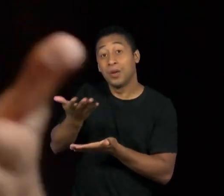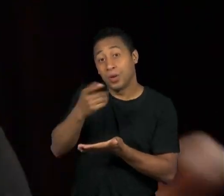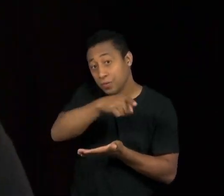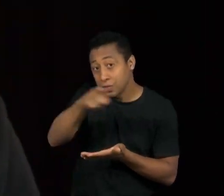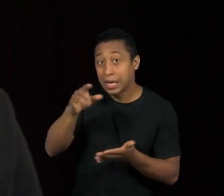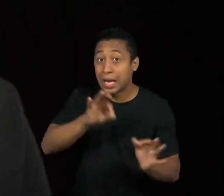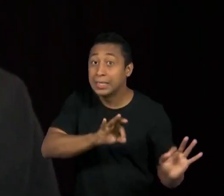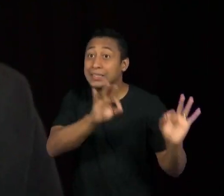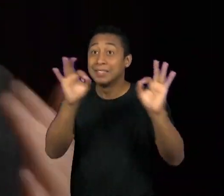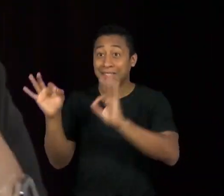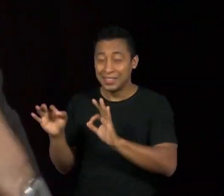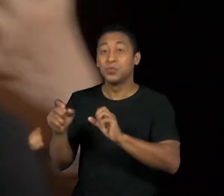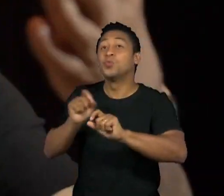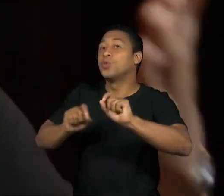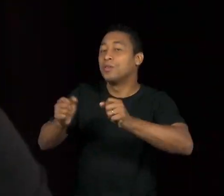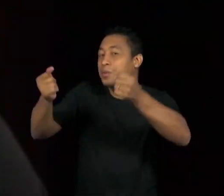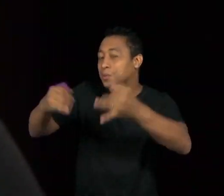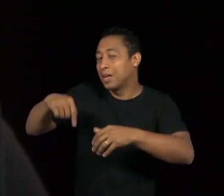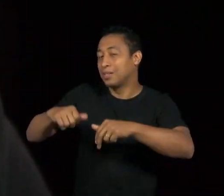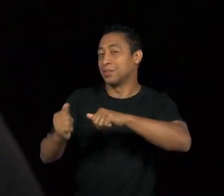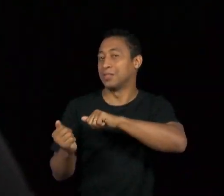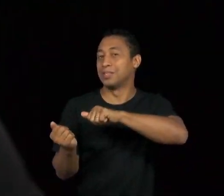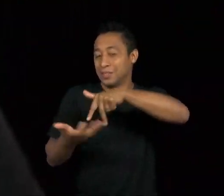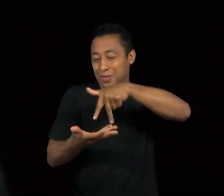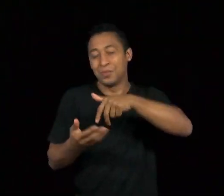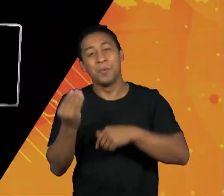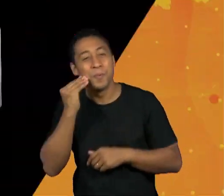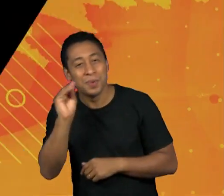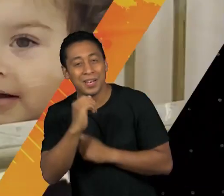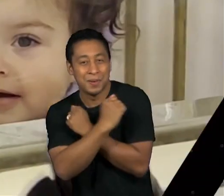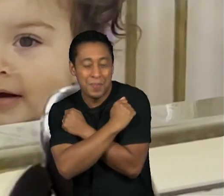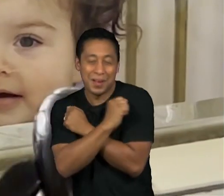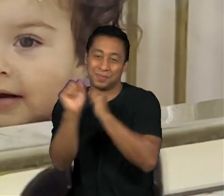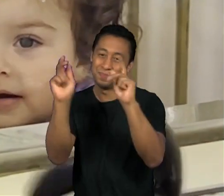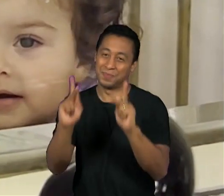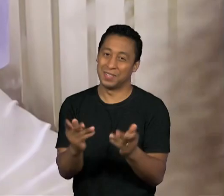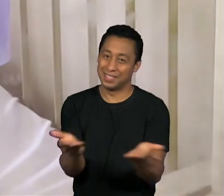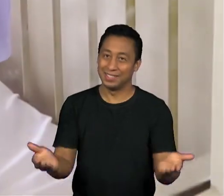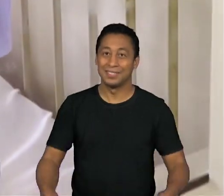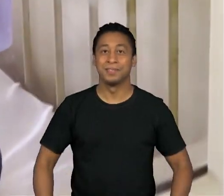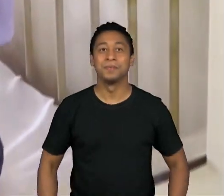falando aqui no Estação Livre. Um beijo, um abraço, fiquem na paz.